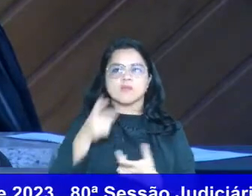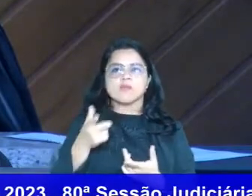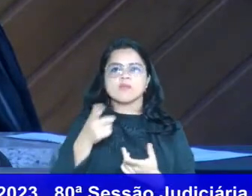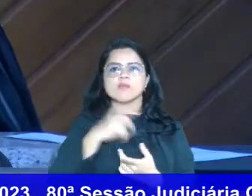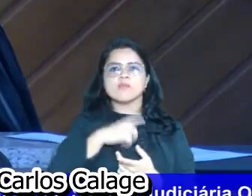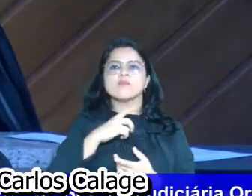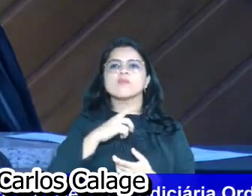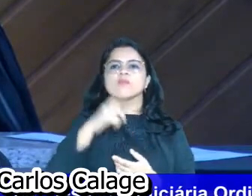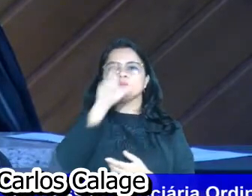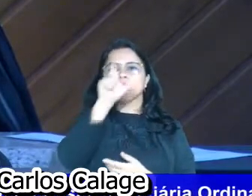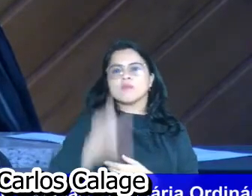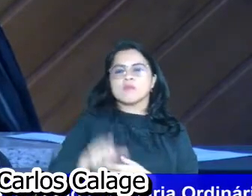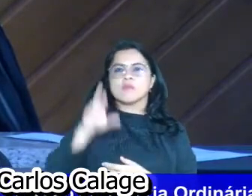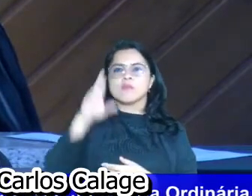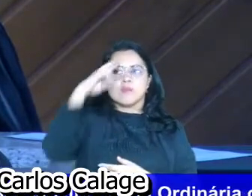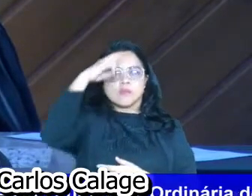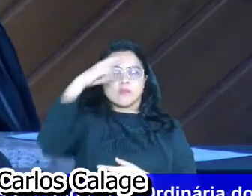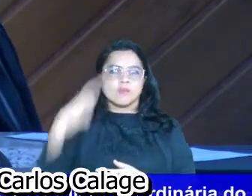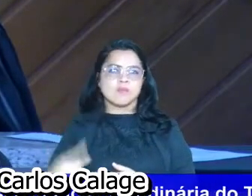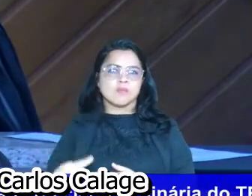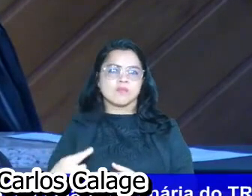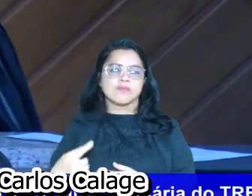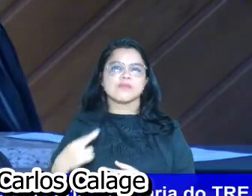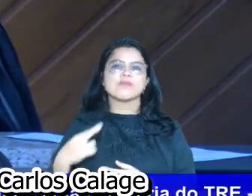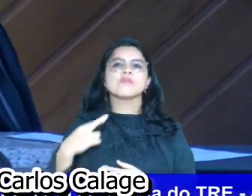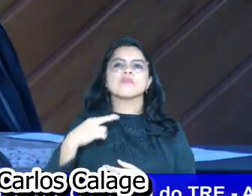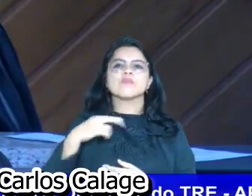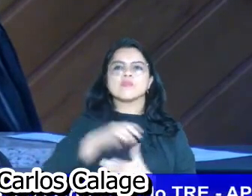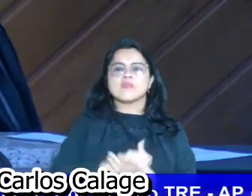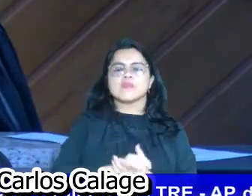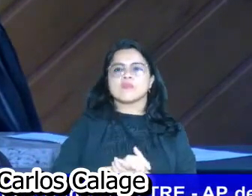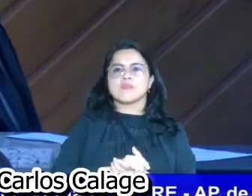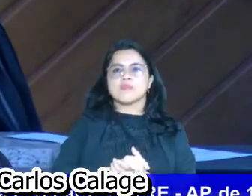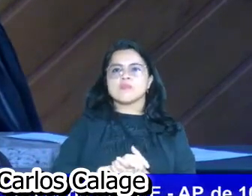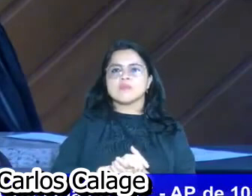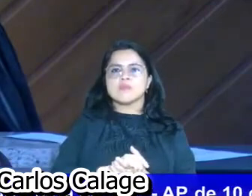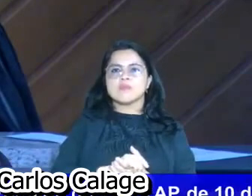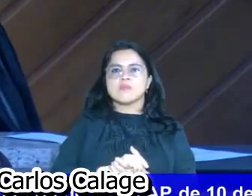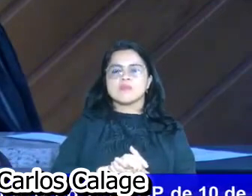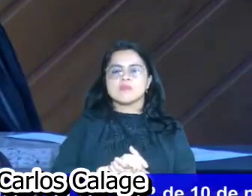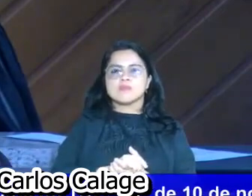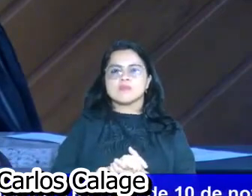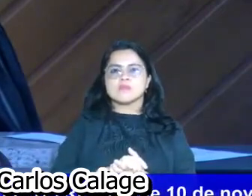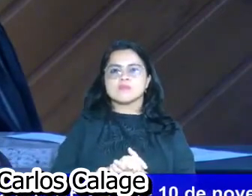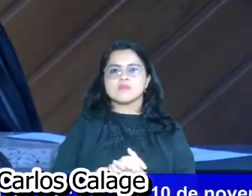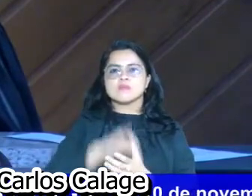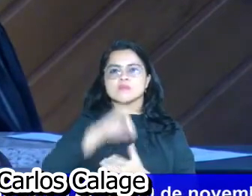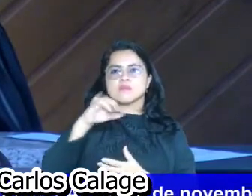é Raíssa Cadena Furlan, Gonçalo